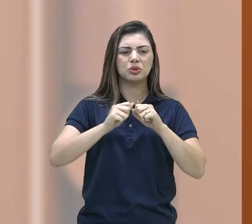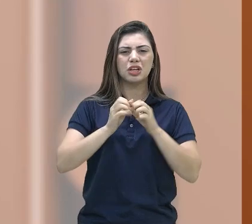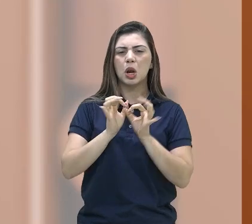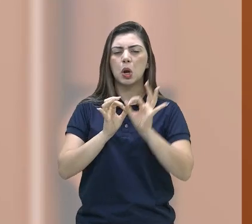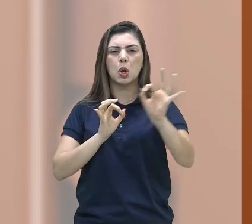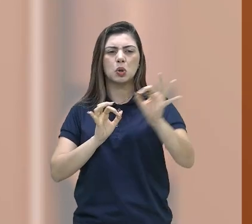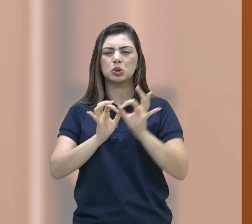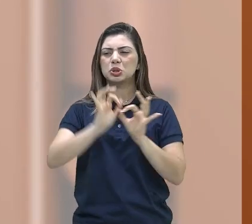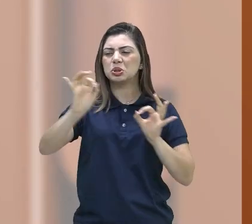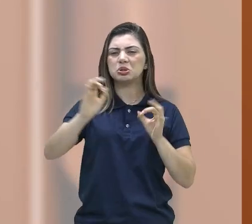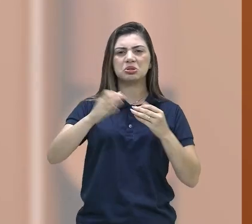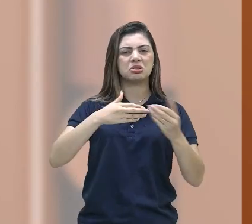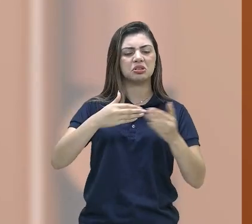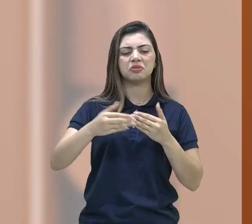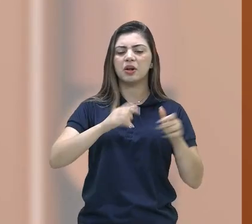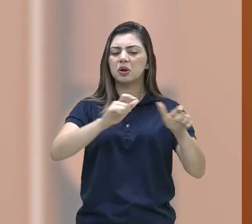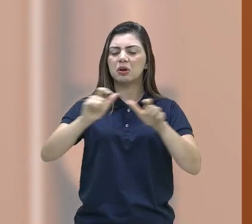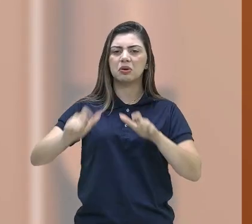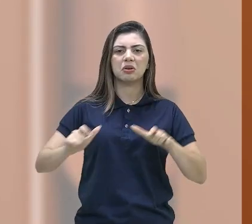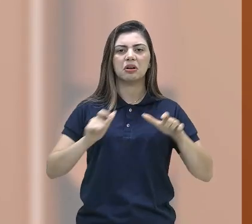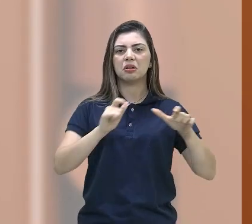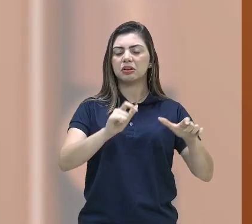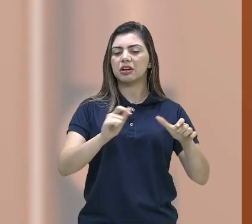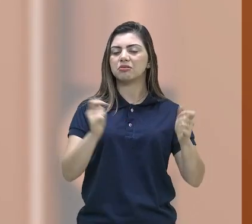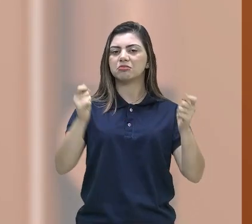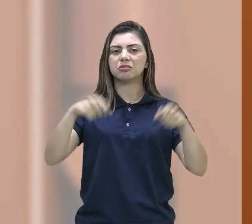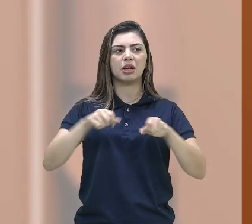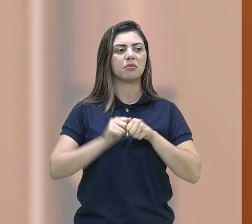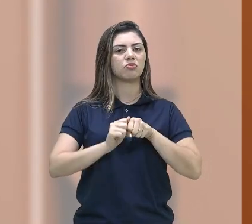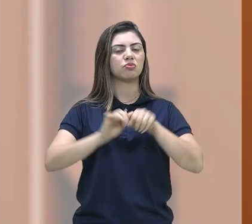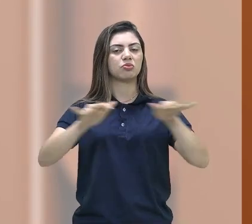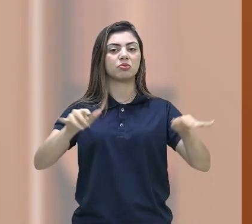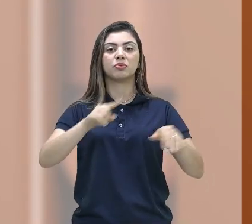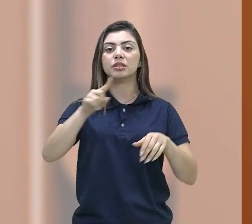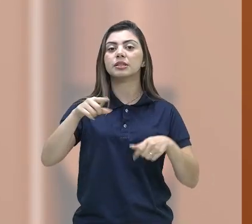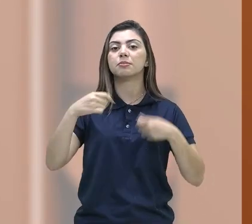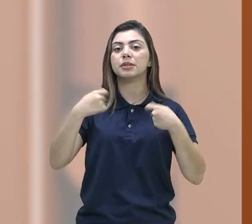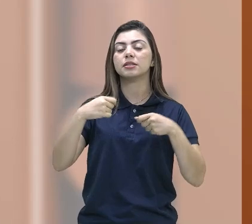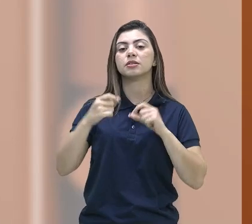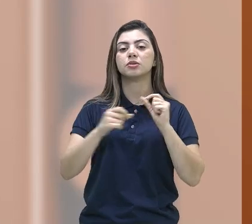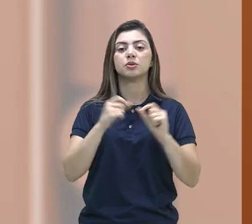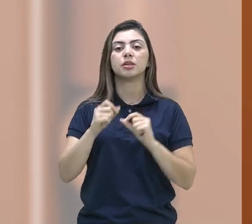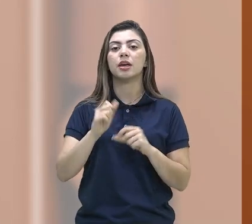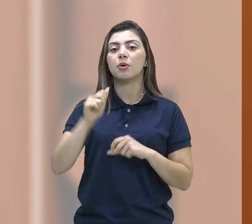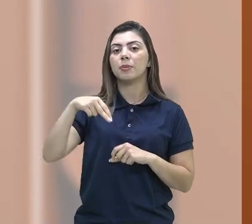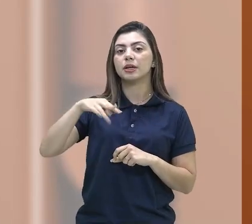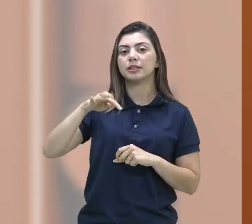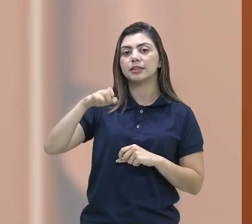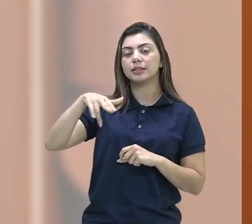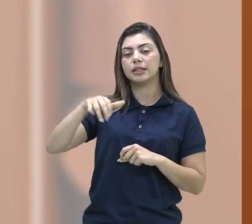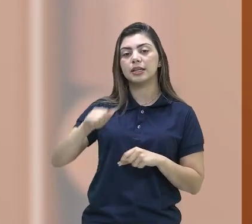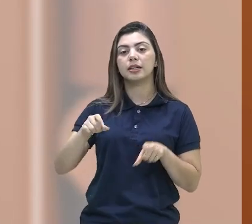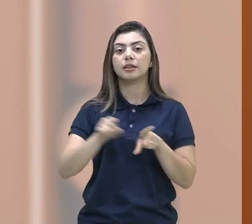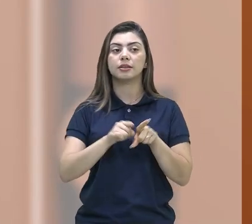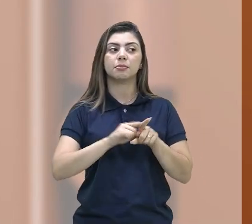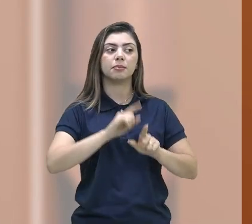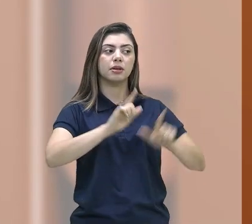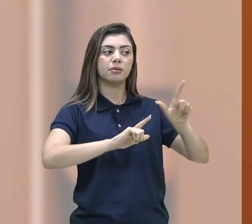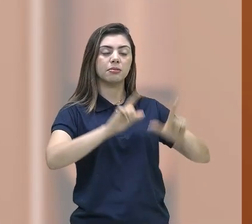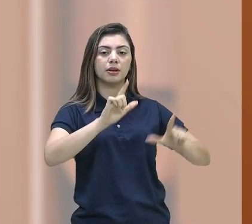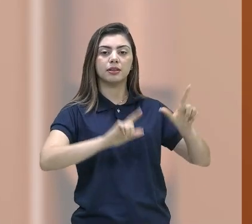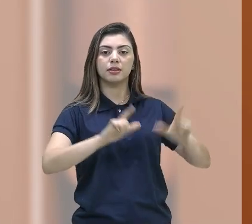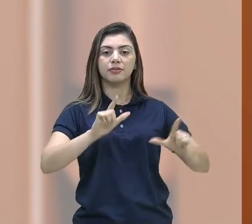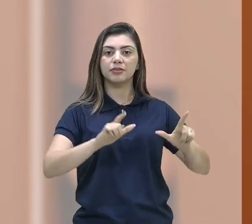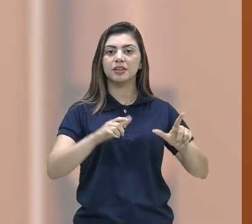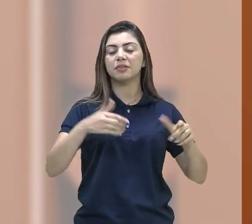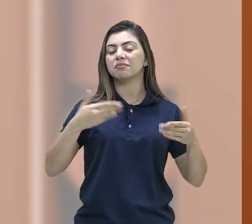todos os lugares do nosso país. É só ter uma antena, é só ter um aparelho de televisão, e como eu disse